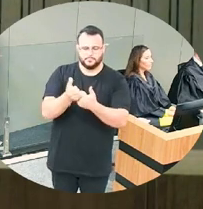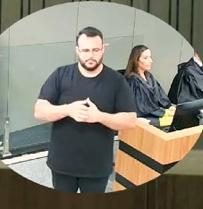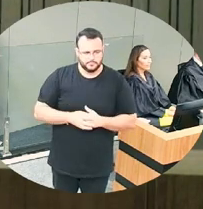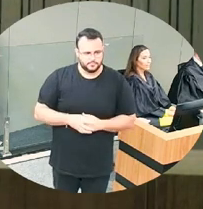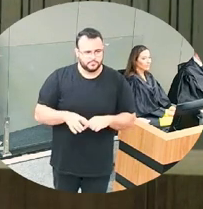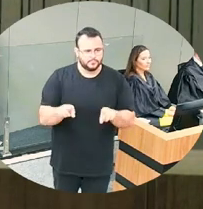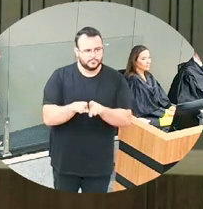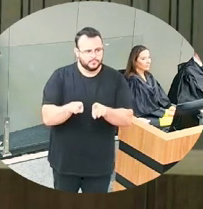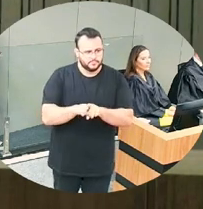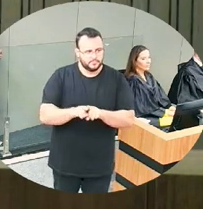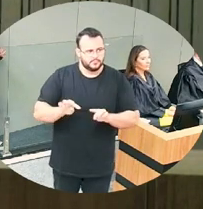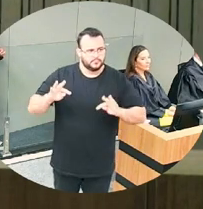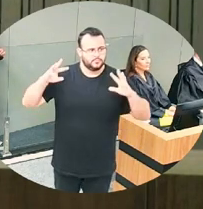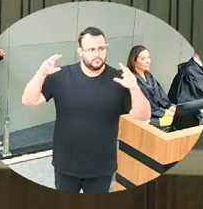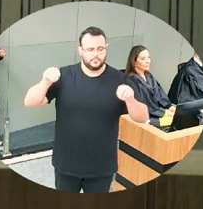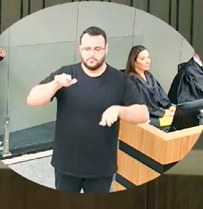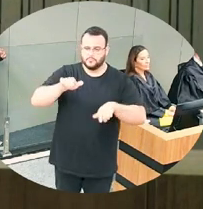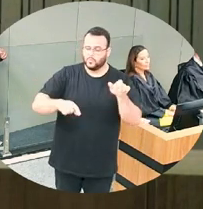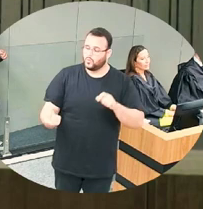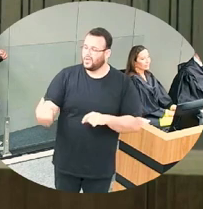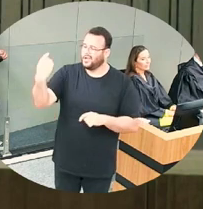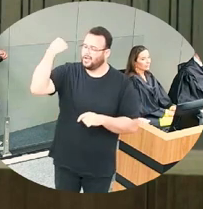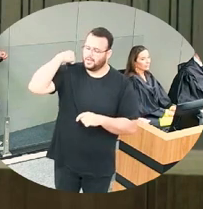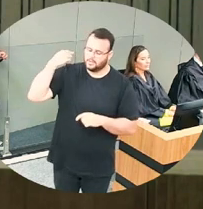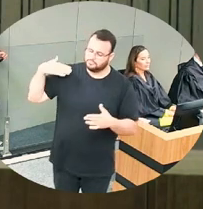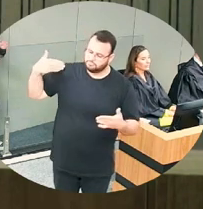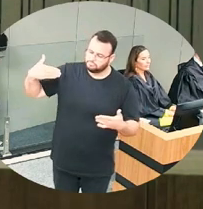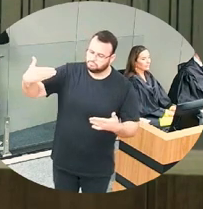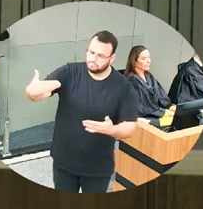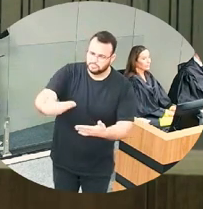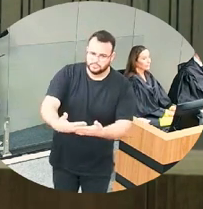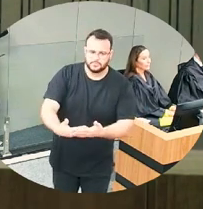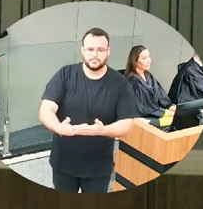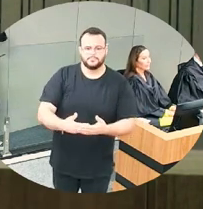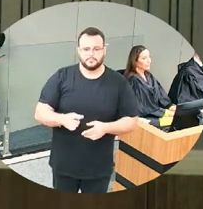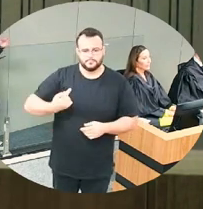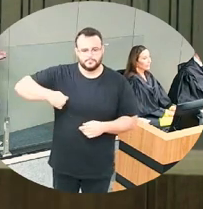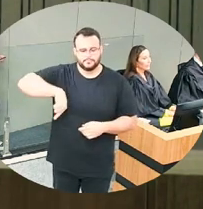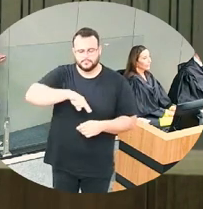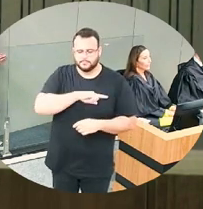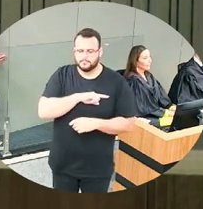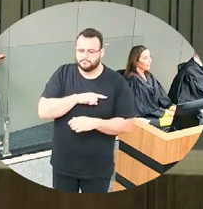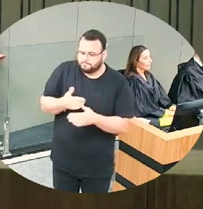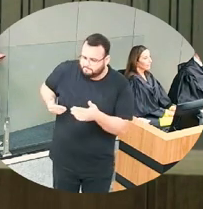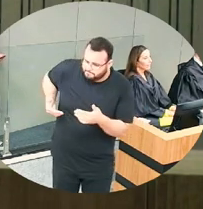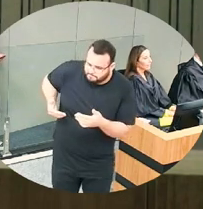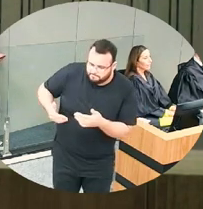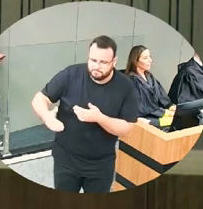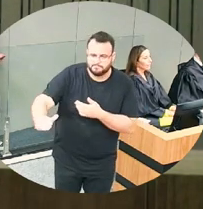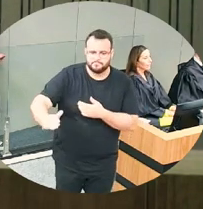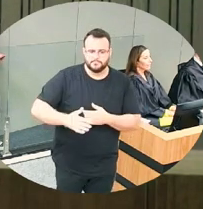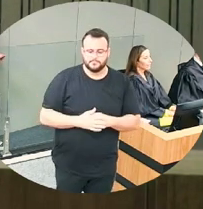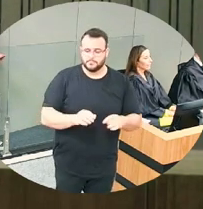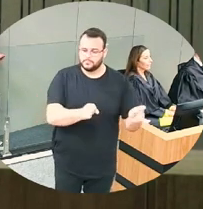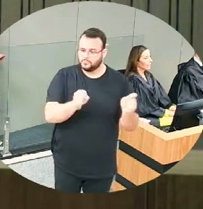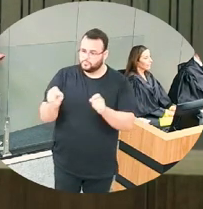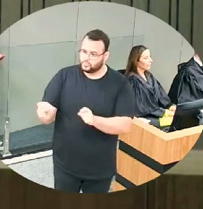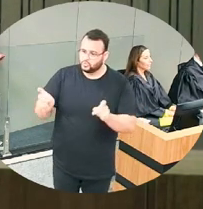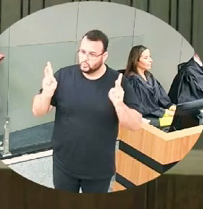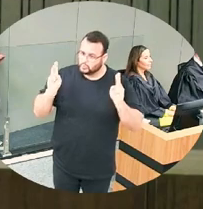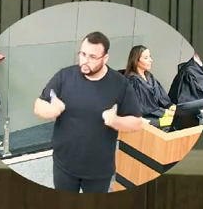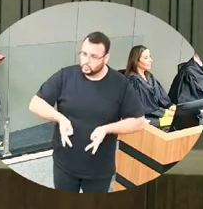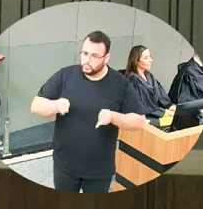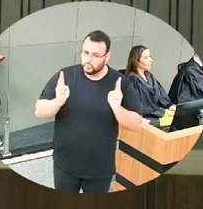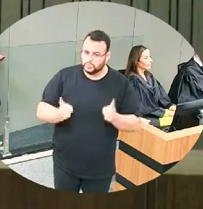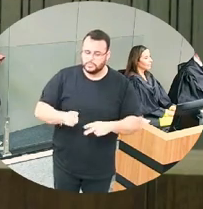agradecimentos aqueles que nos nos anteceder emprestarem seus ombros para a partir deles podermos dar